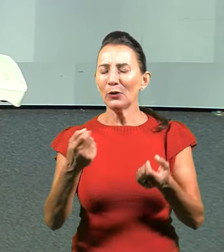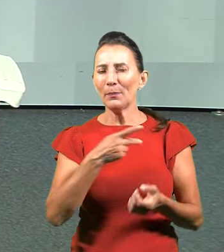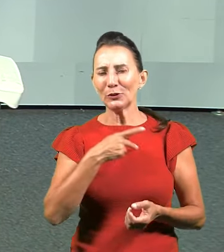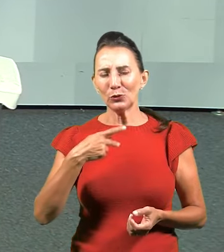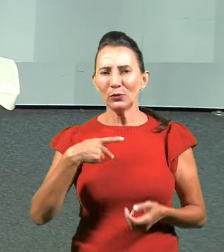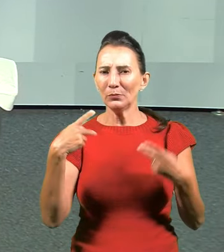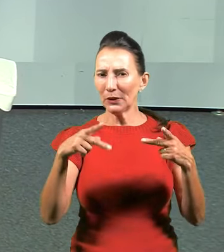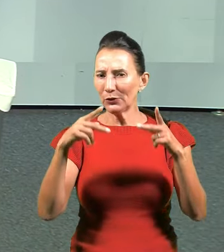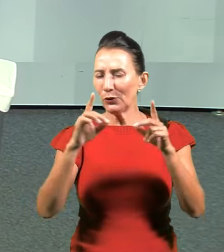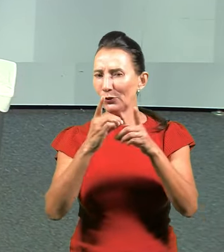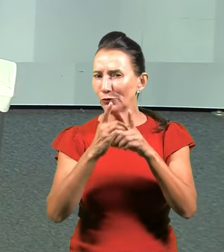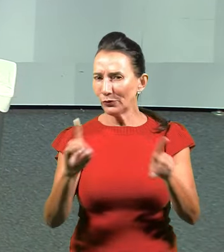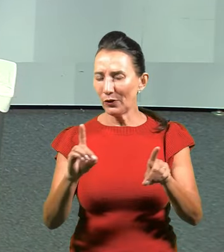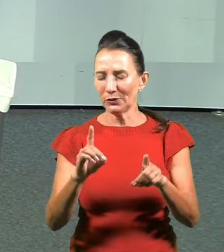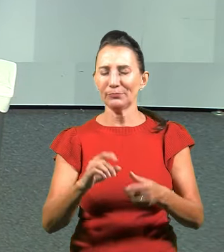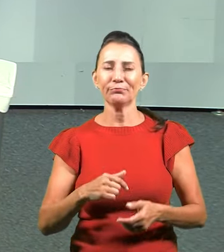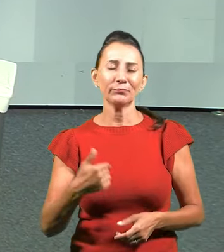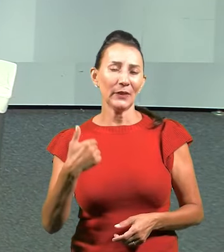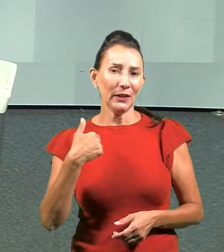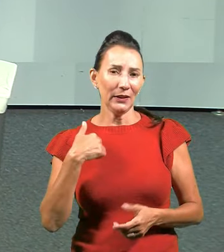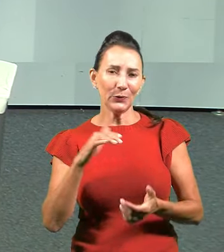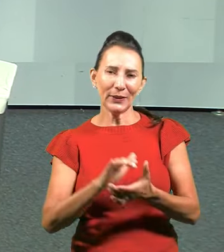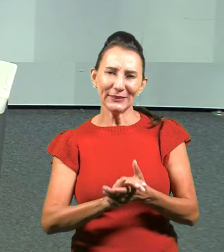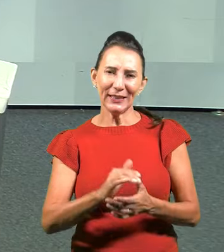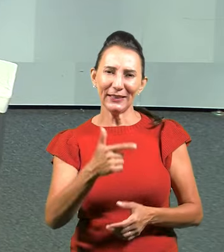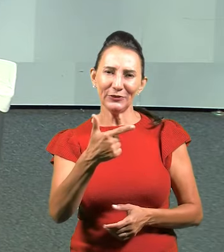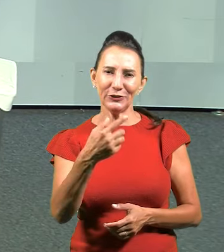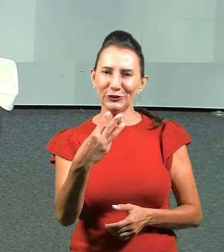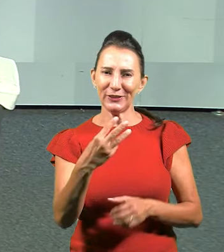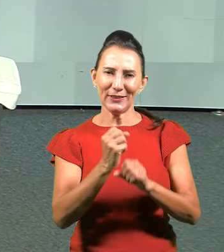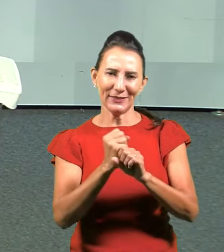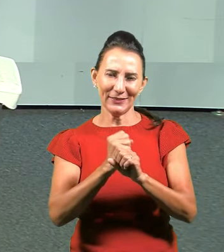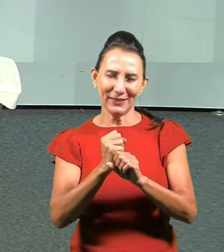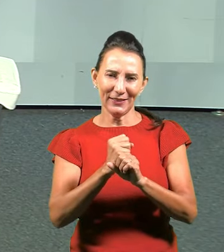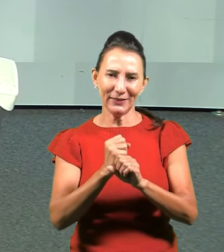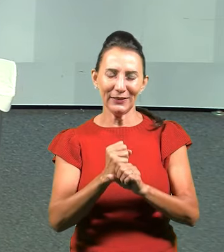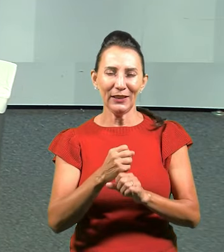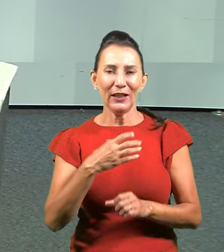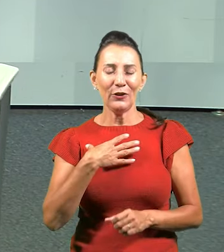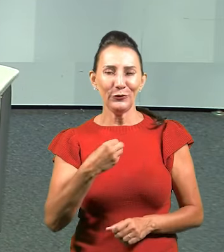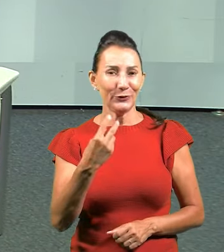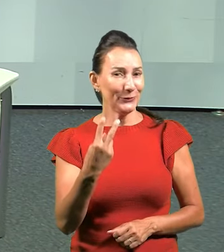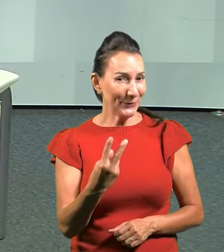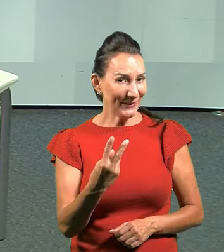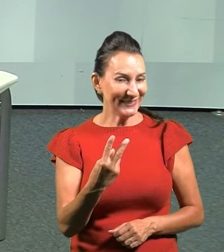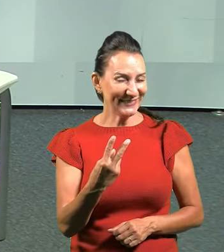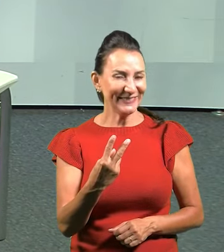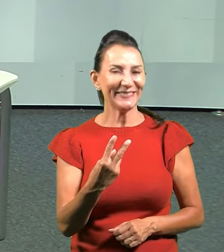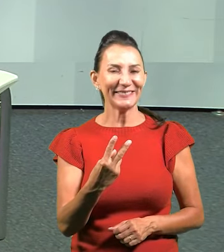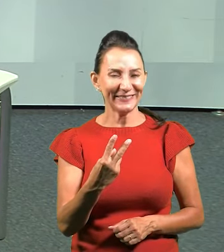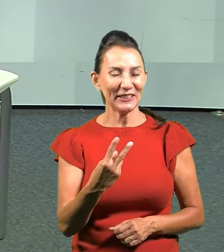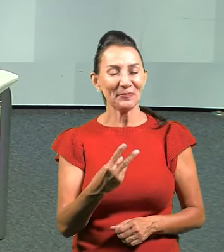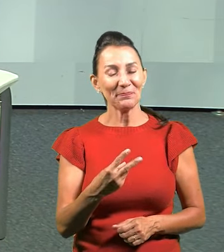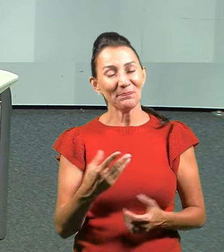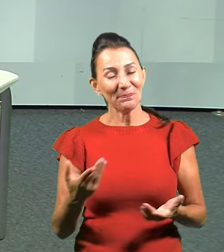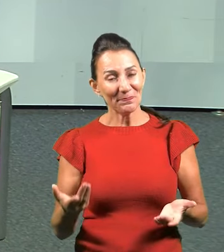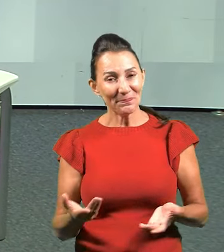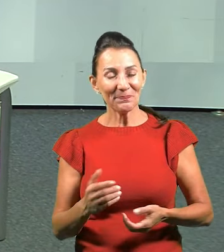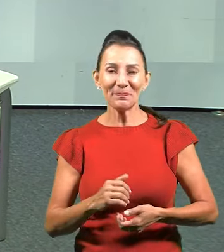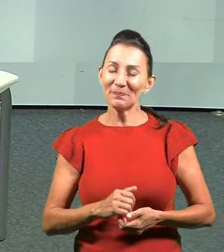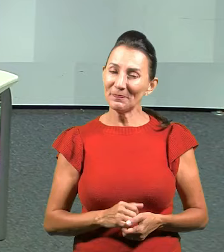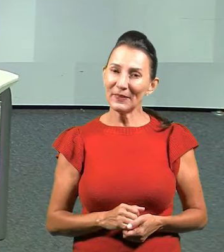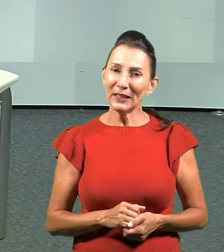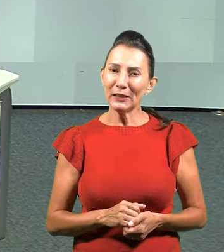breve testemunho sobre casamento. Eu sou casada há 23 anos com o pastor Rashid, nós temos dois filhos e nessa